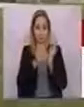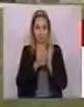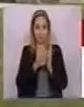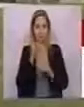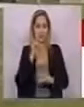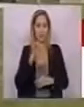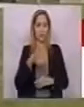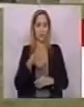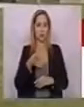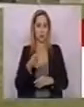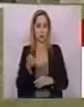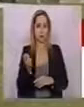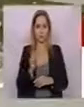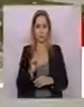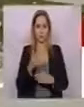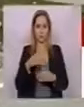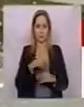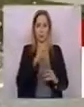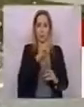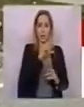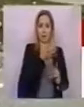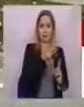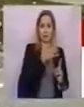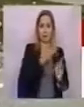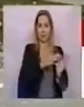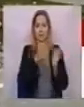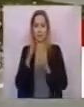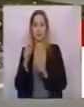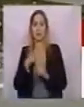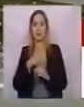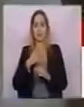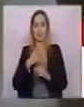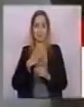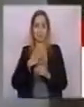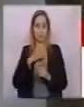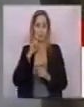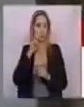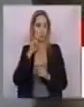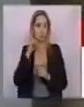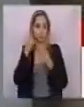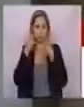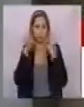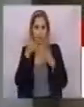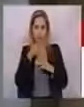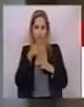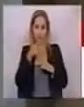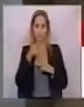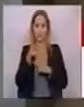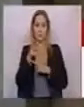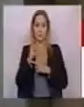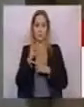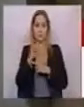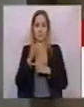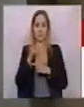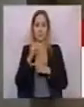À margem da vida clínica da ULS, a empresa de segurança visada recentemente numa reportagem da SIC já contratou mais